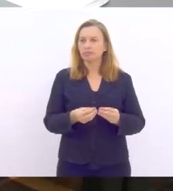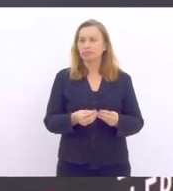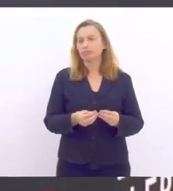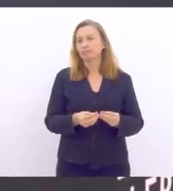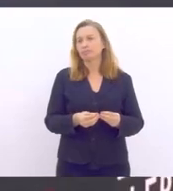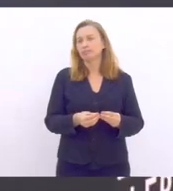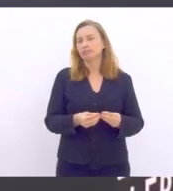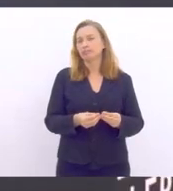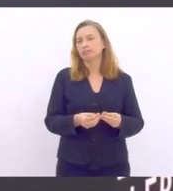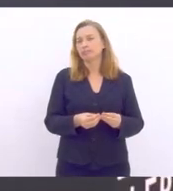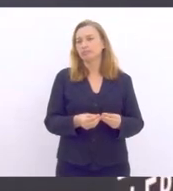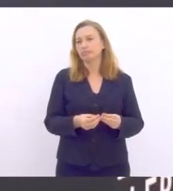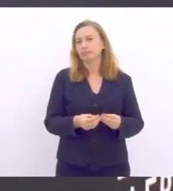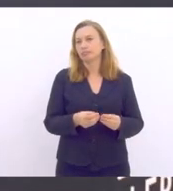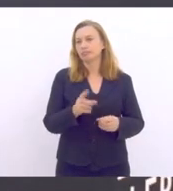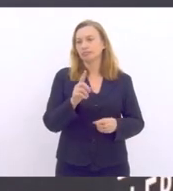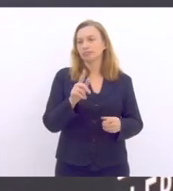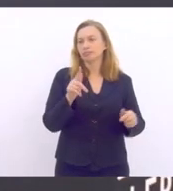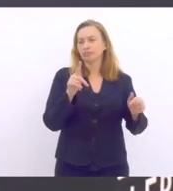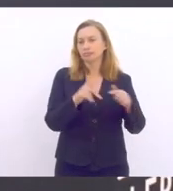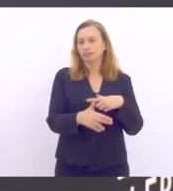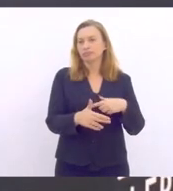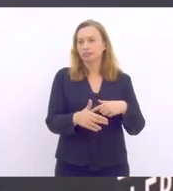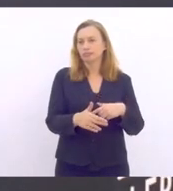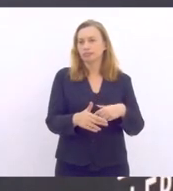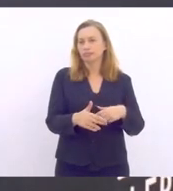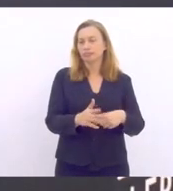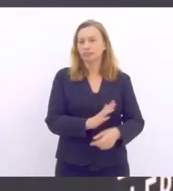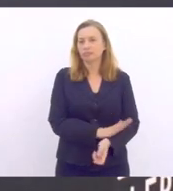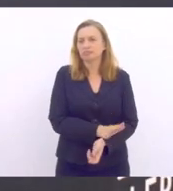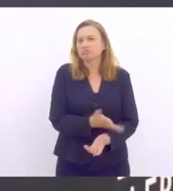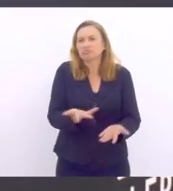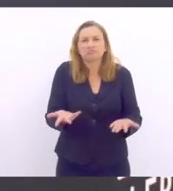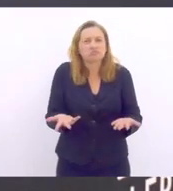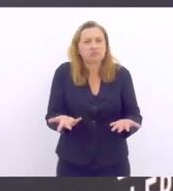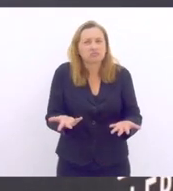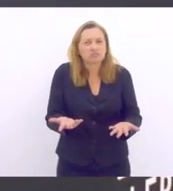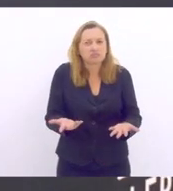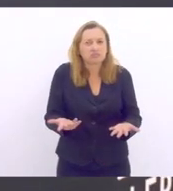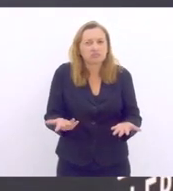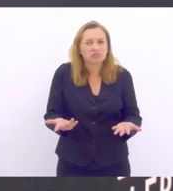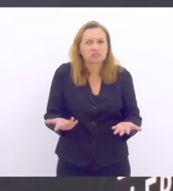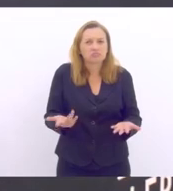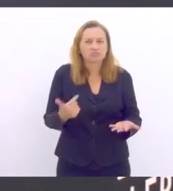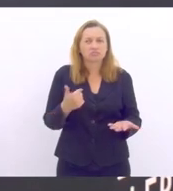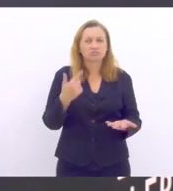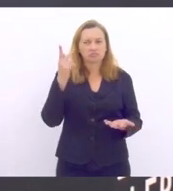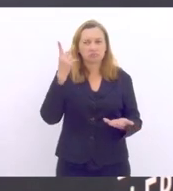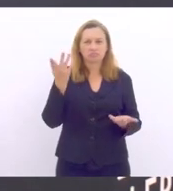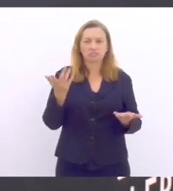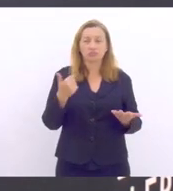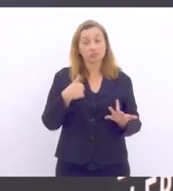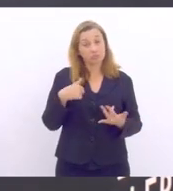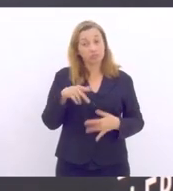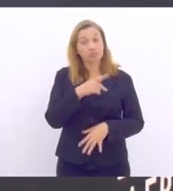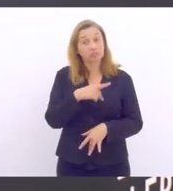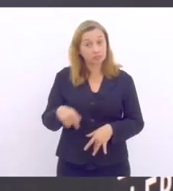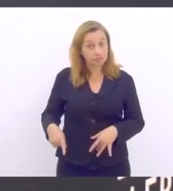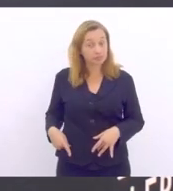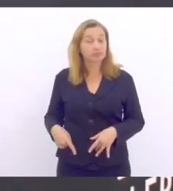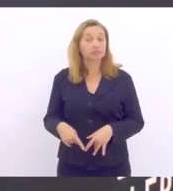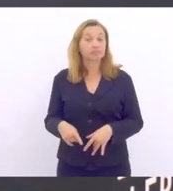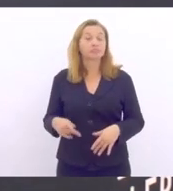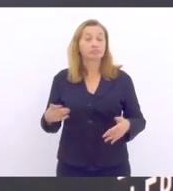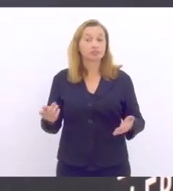de colocar. Mas que história é essa? Que história é essa? E quero aqui, eu era presidente da Ordem dos Advogados do Brasil quando esse TAC